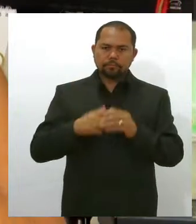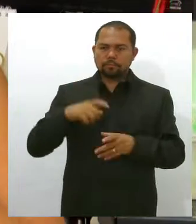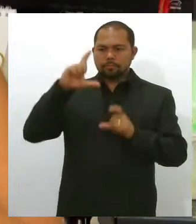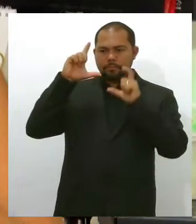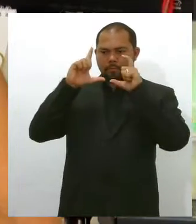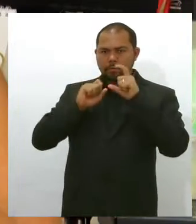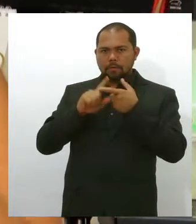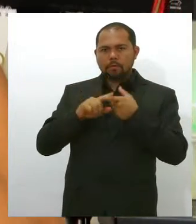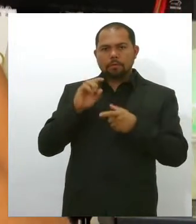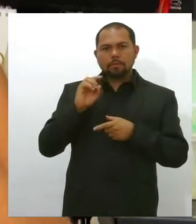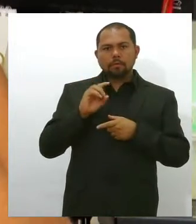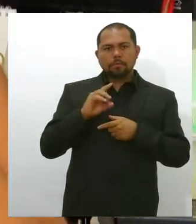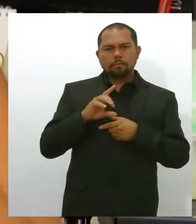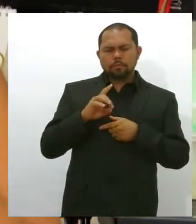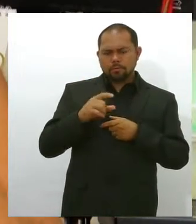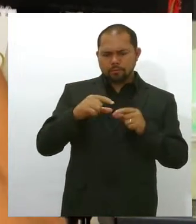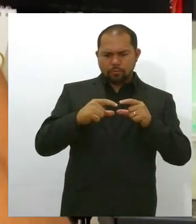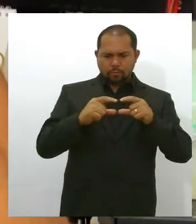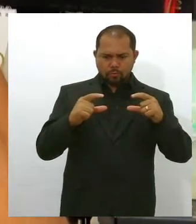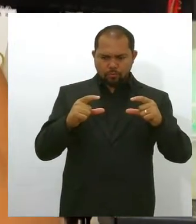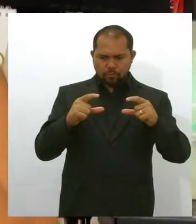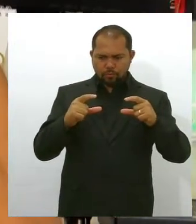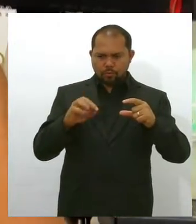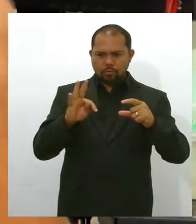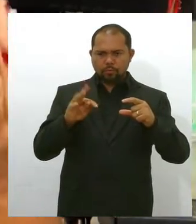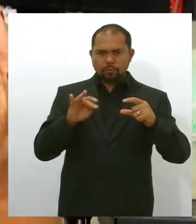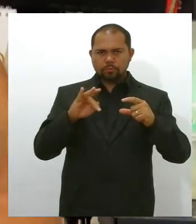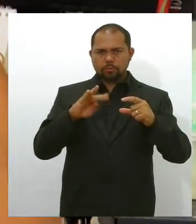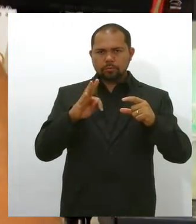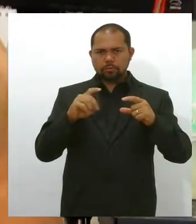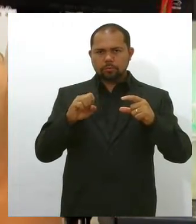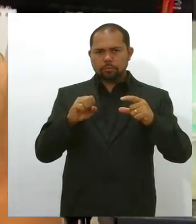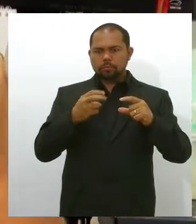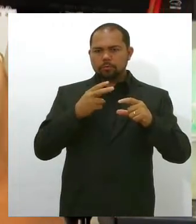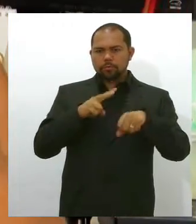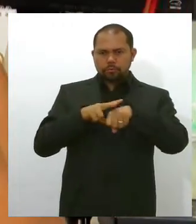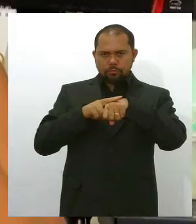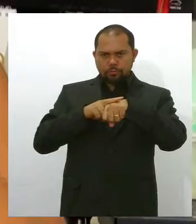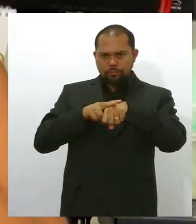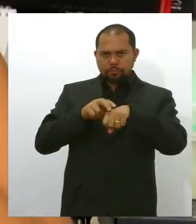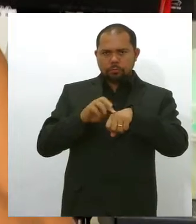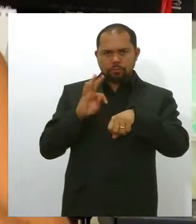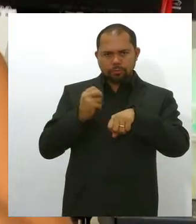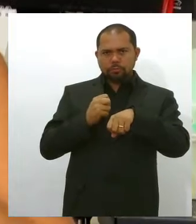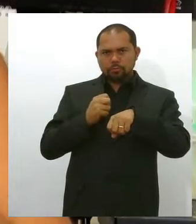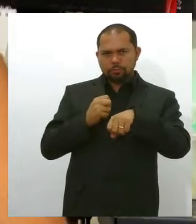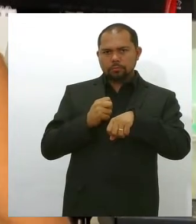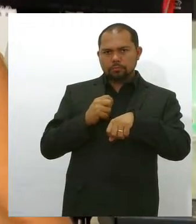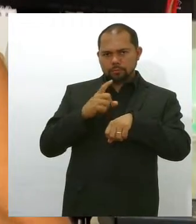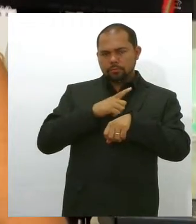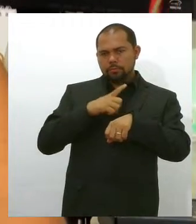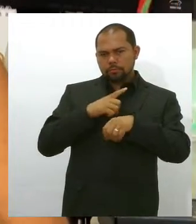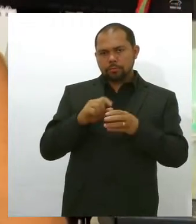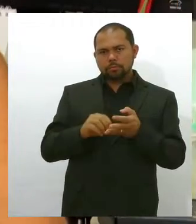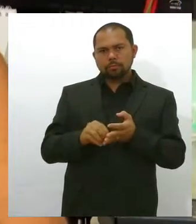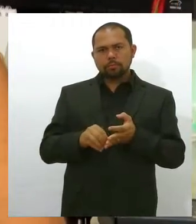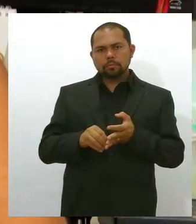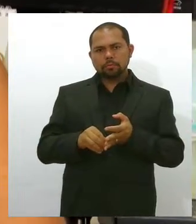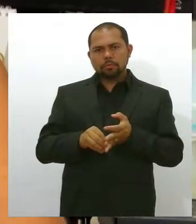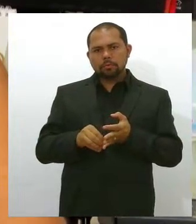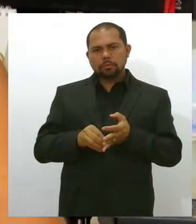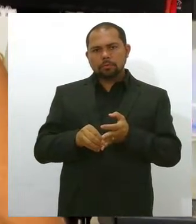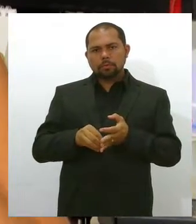eleitoral aquele tradicional aquele verde né que todo mundo quase todo mundo tem de papel ele não é suficiente